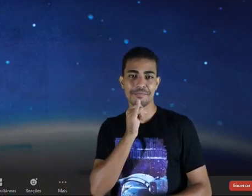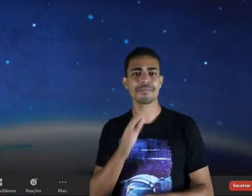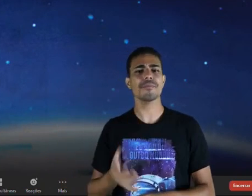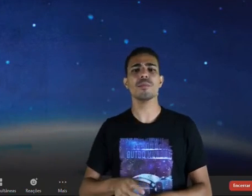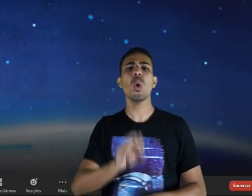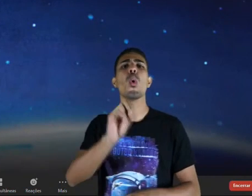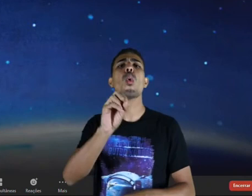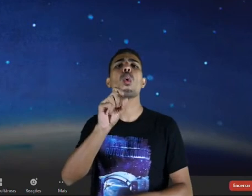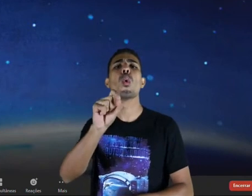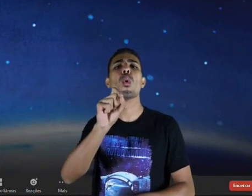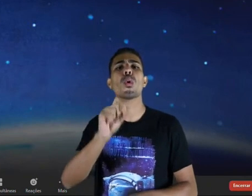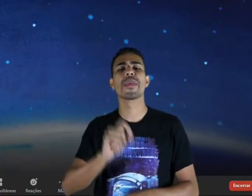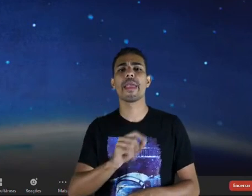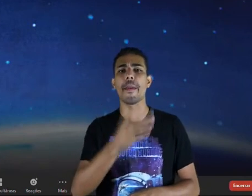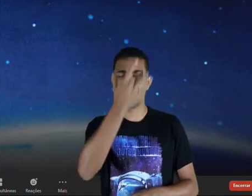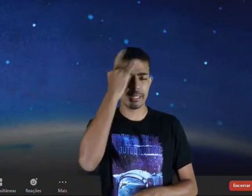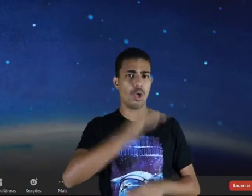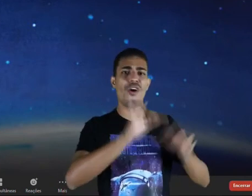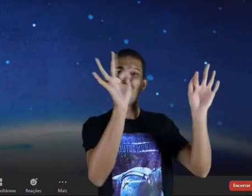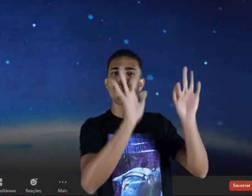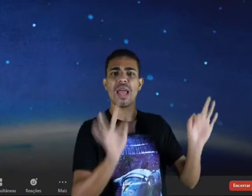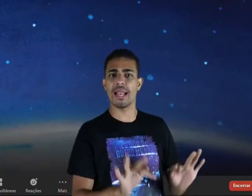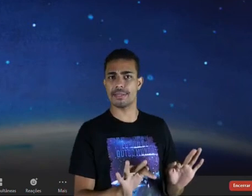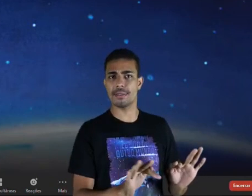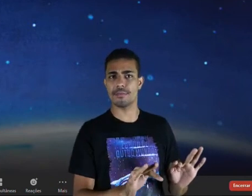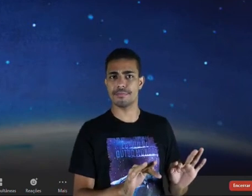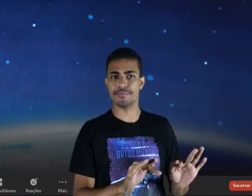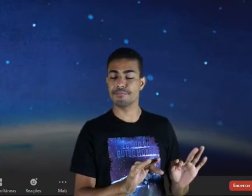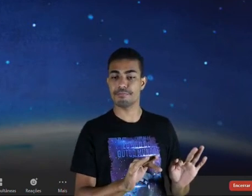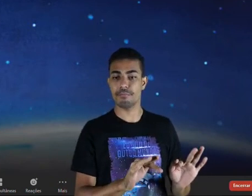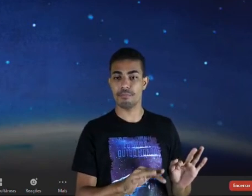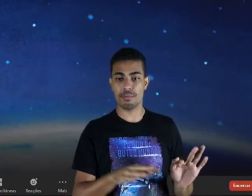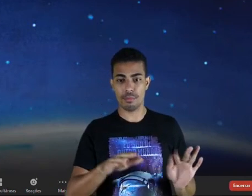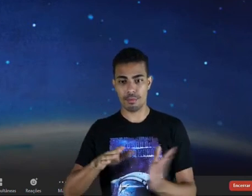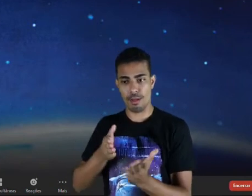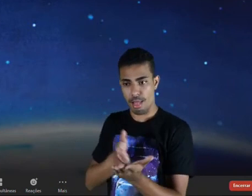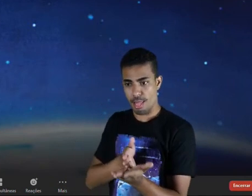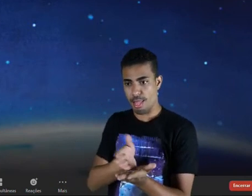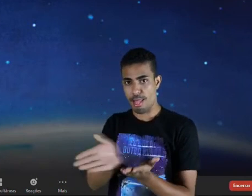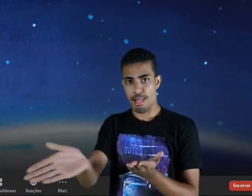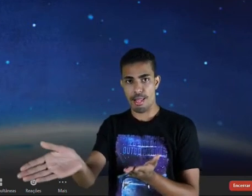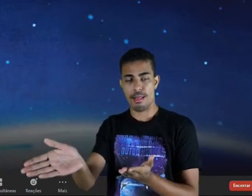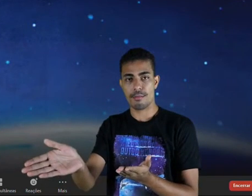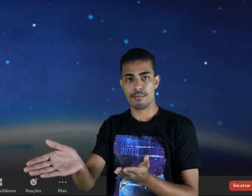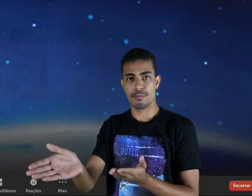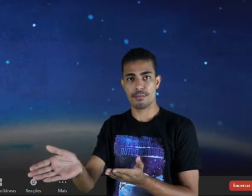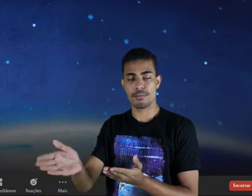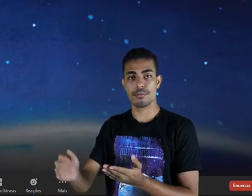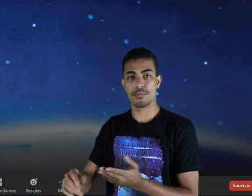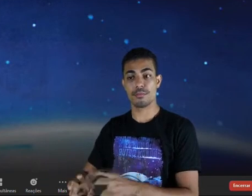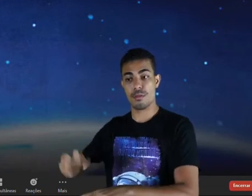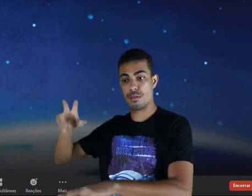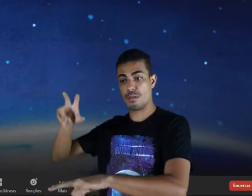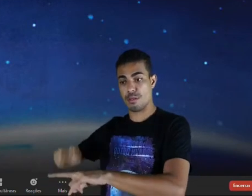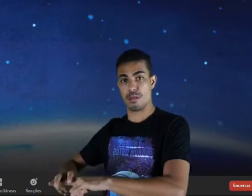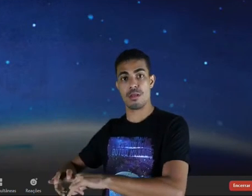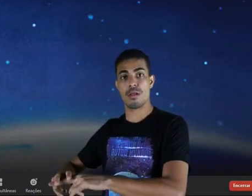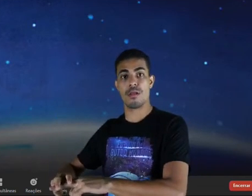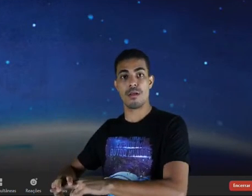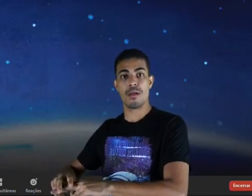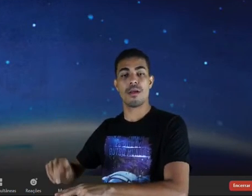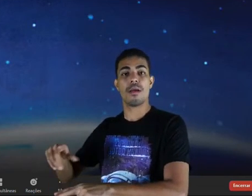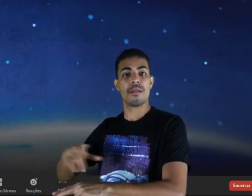bem-aventurado? Não anda segundo no caminho. Se assenta na roda,